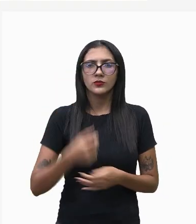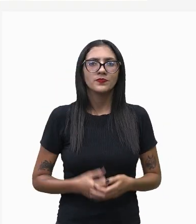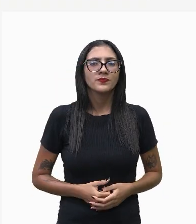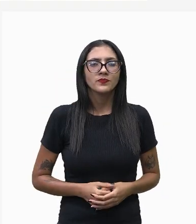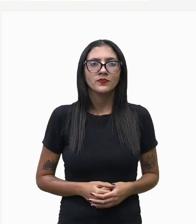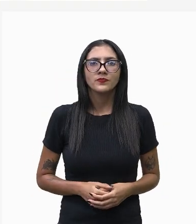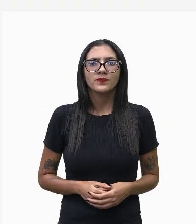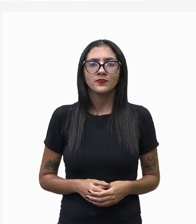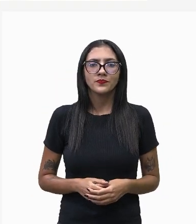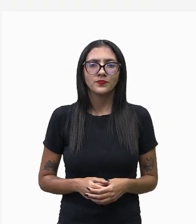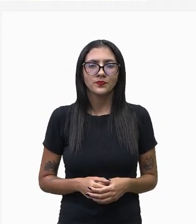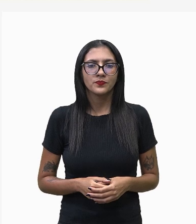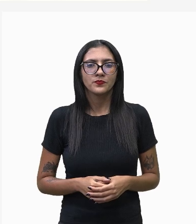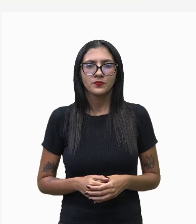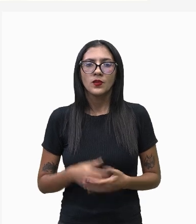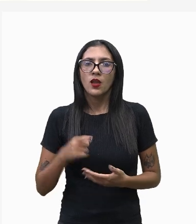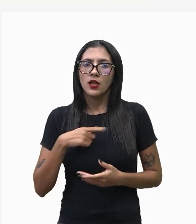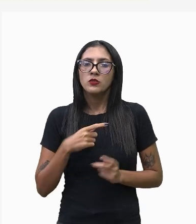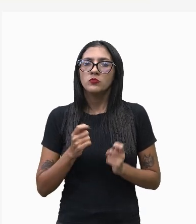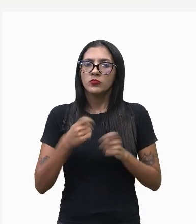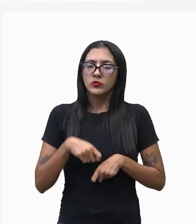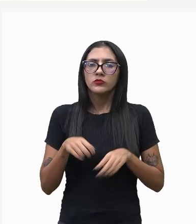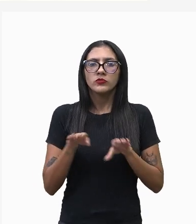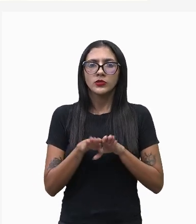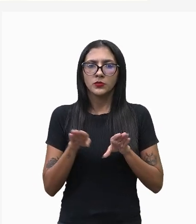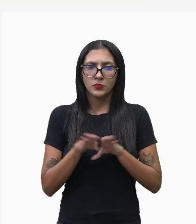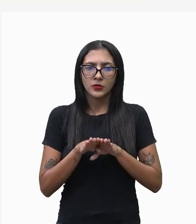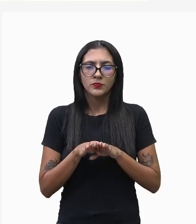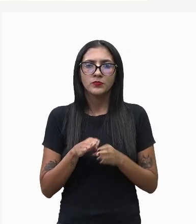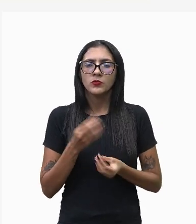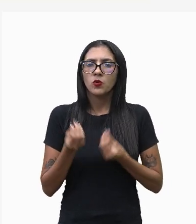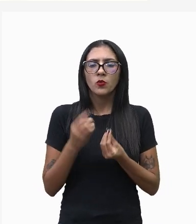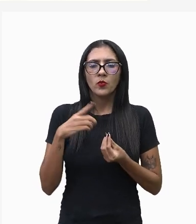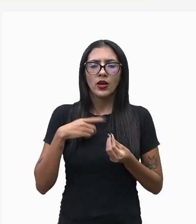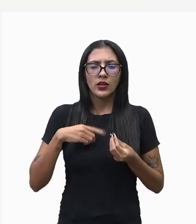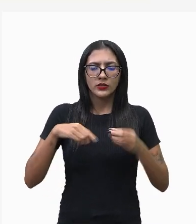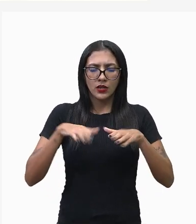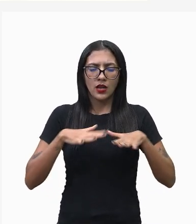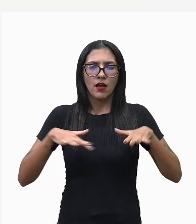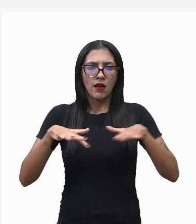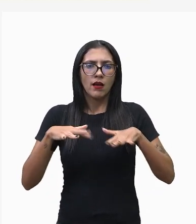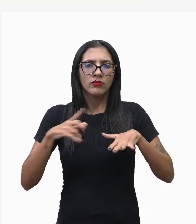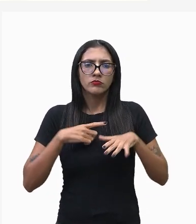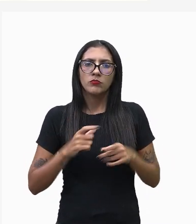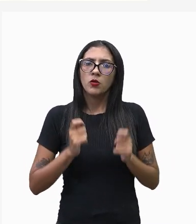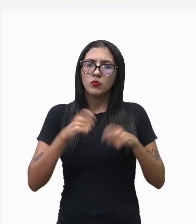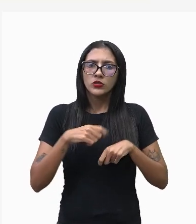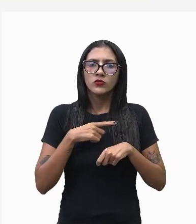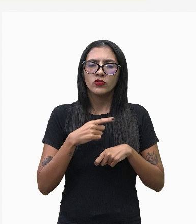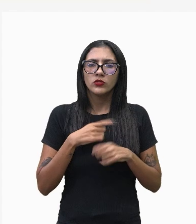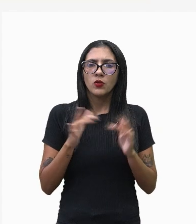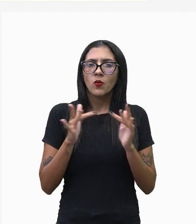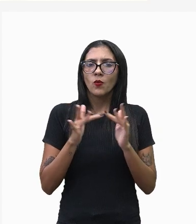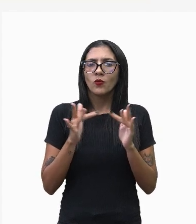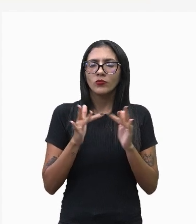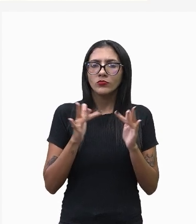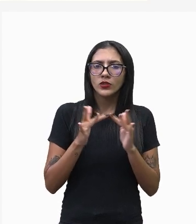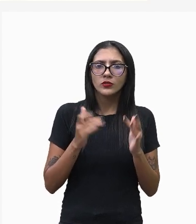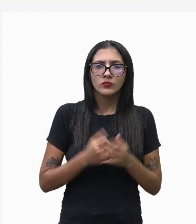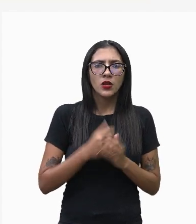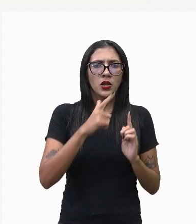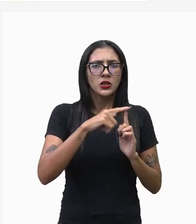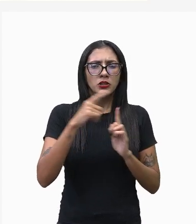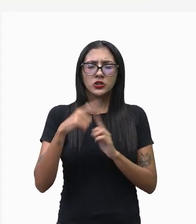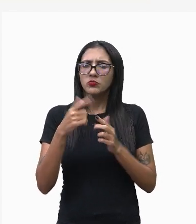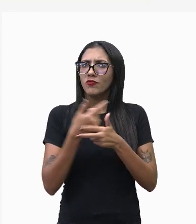disso, eles permitem, então, esses corredores, e como corredores, permitem o deslocamento de espécies de fauna e